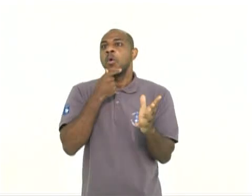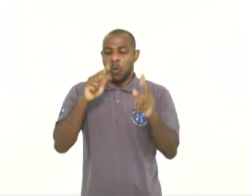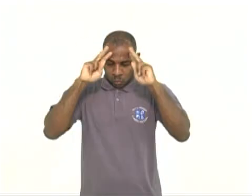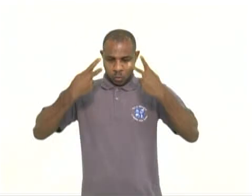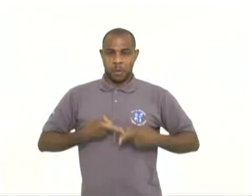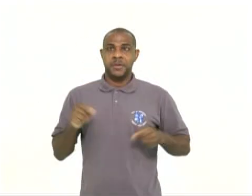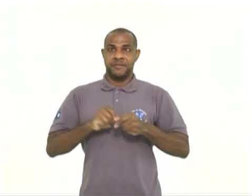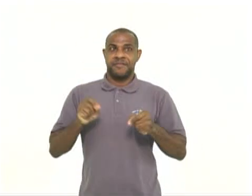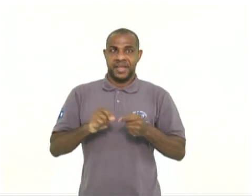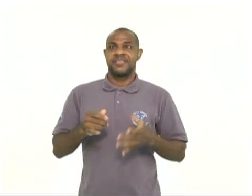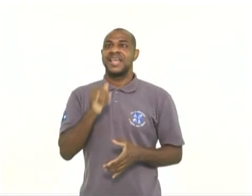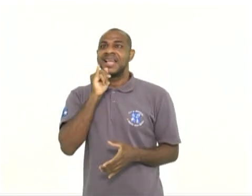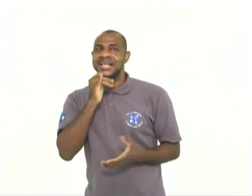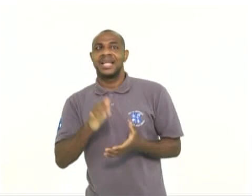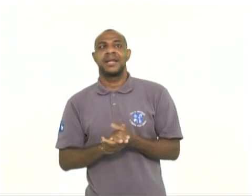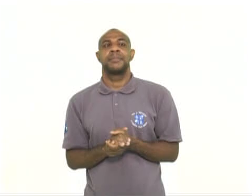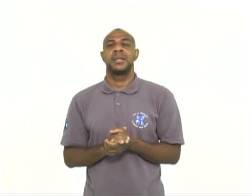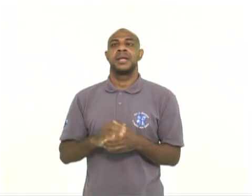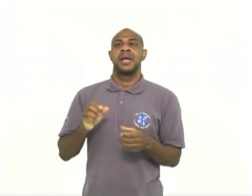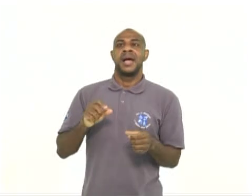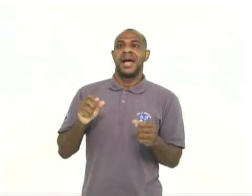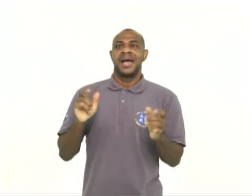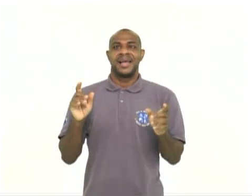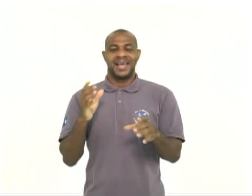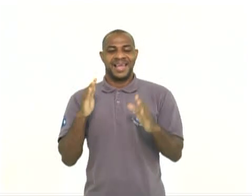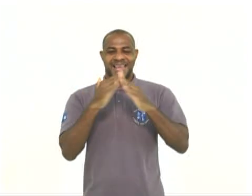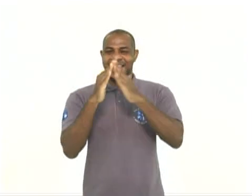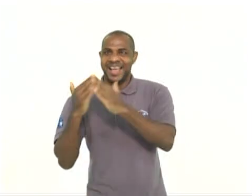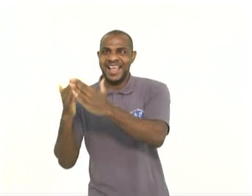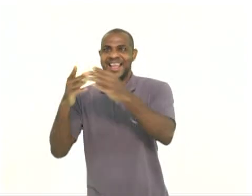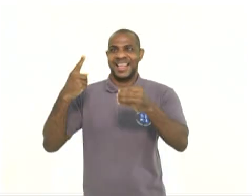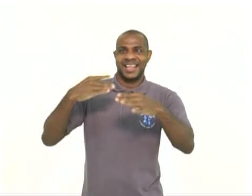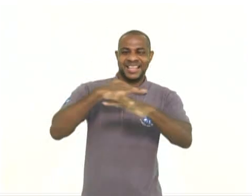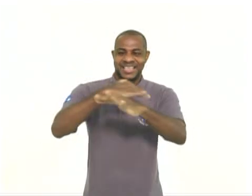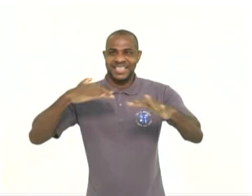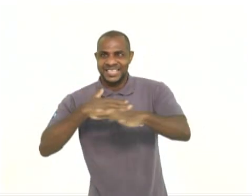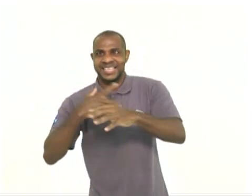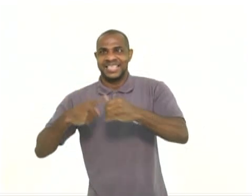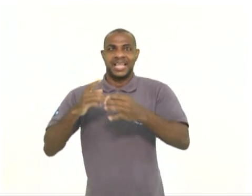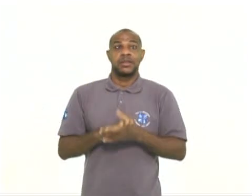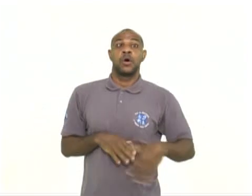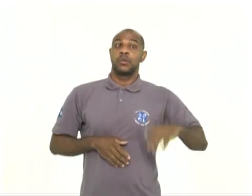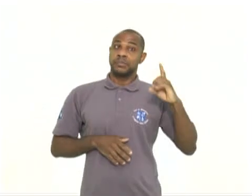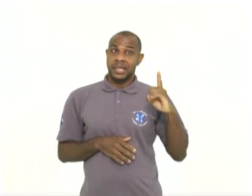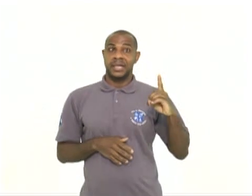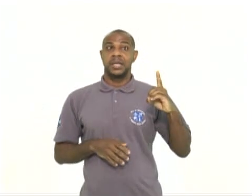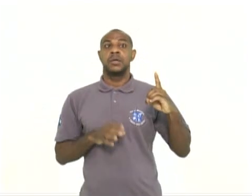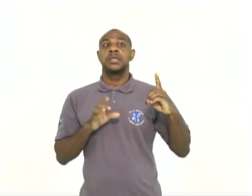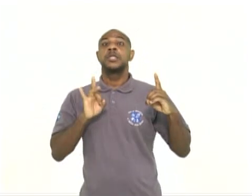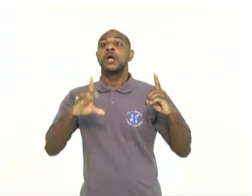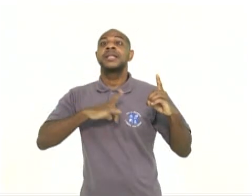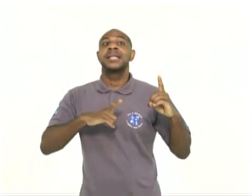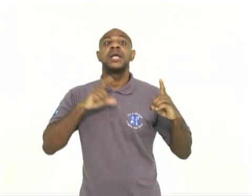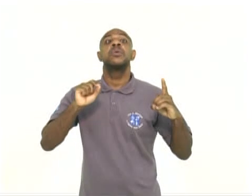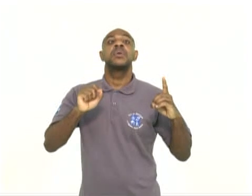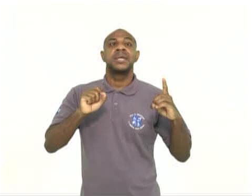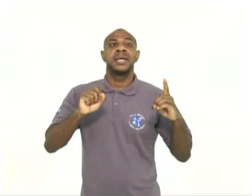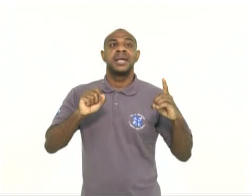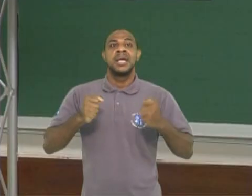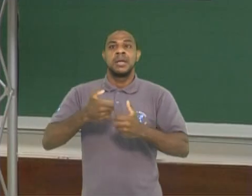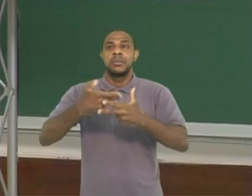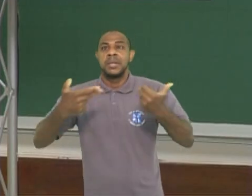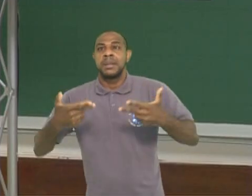humano, como por exemplo, né, a formação ali das cidades. Ou D, aquele composto apenas pelos